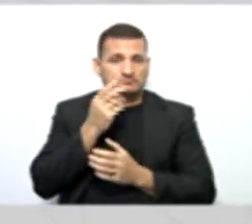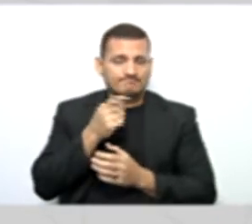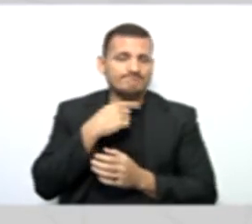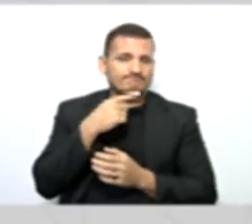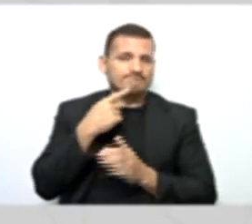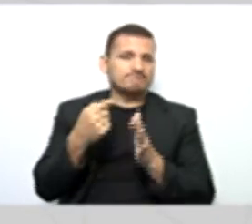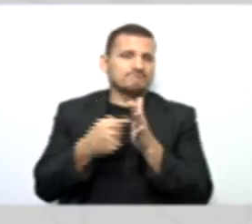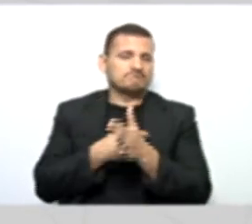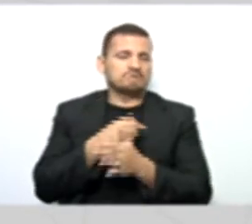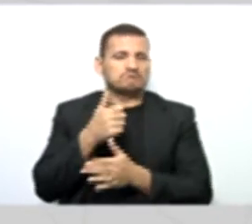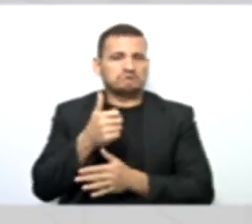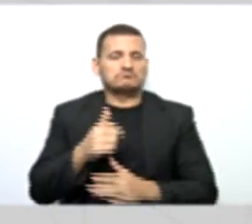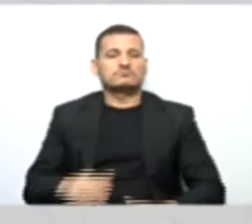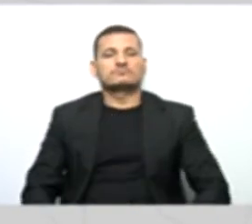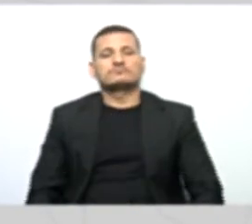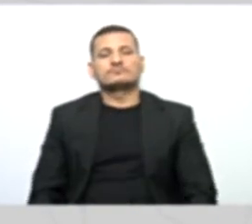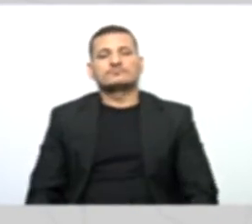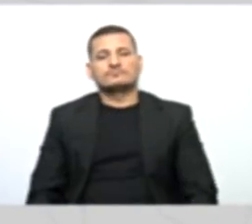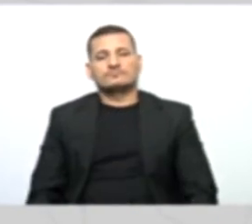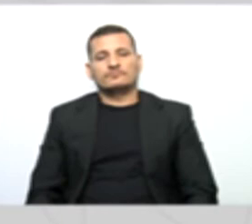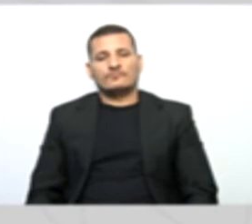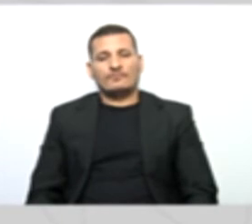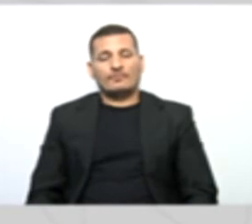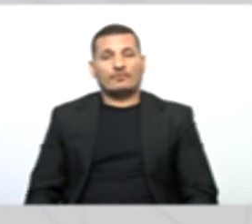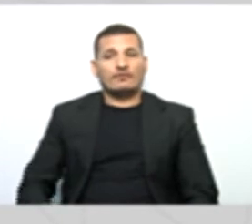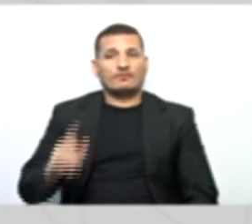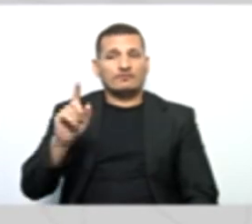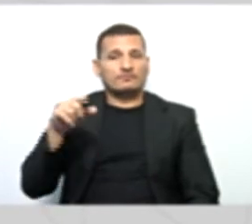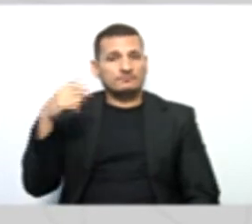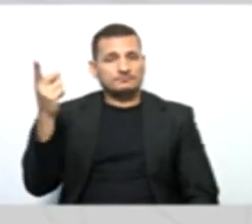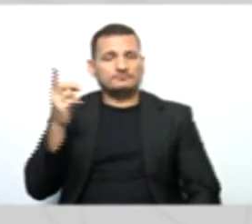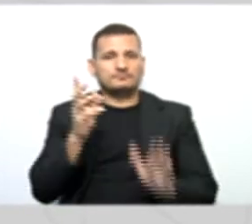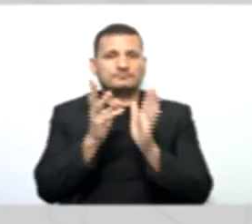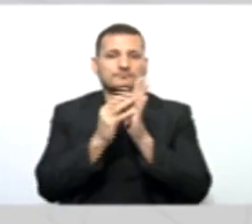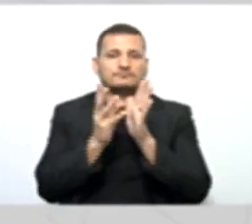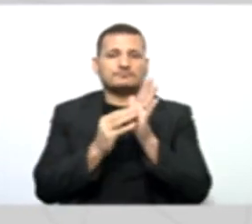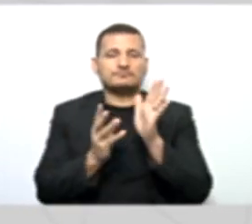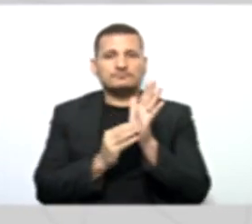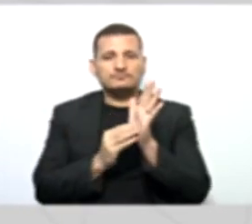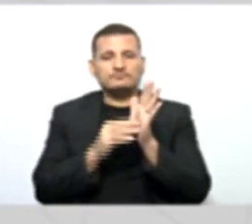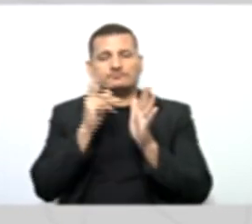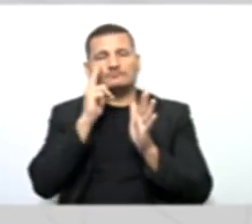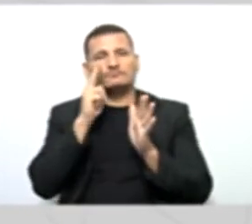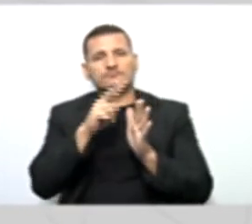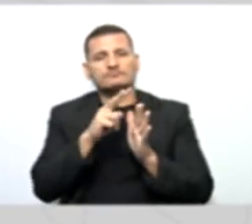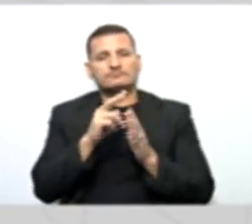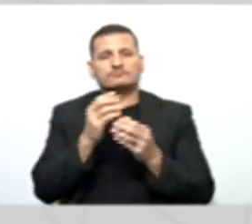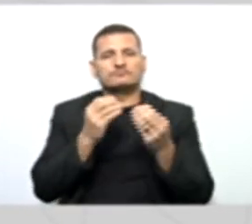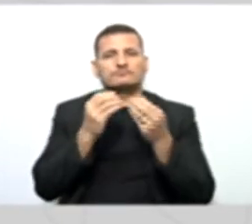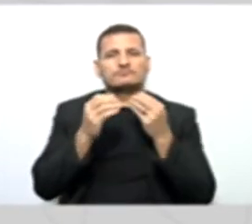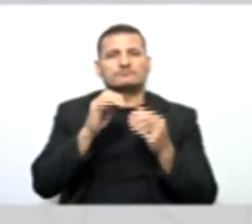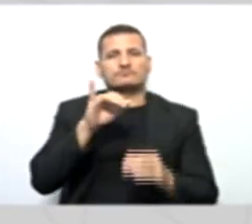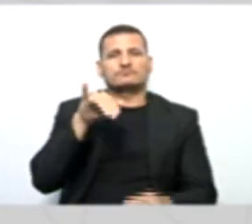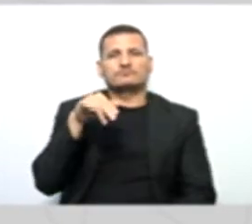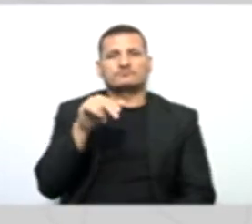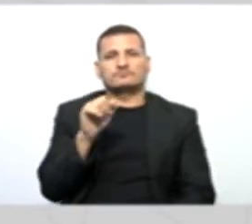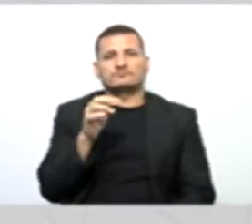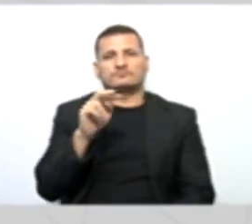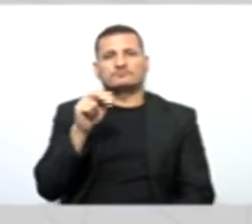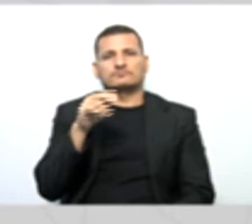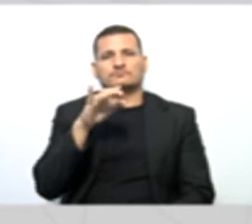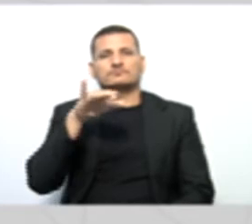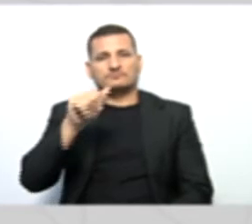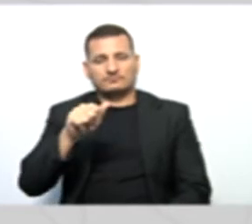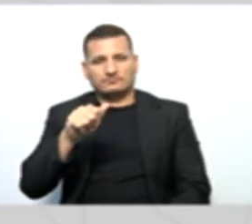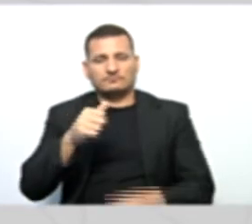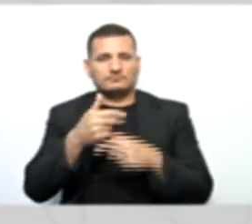professor. No próximo conteúdo, pessoal, nós vamos ver aqui instanciação de objetos.